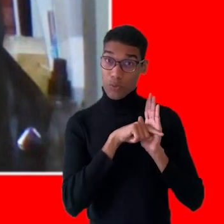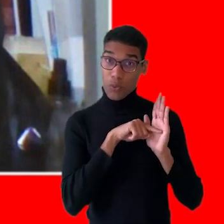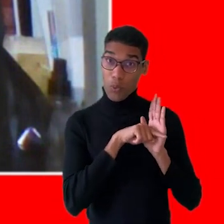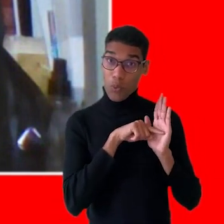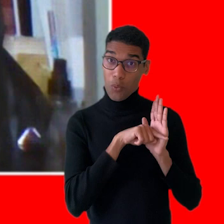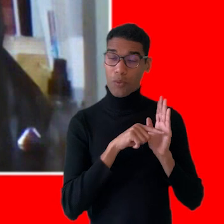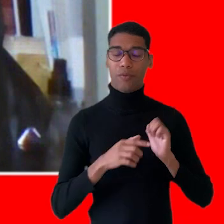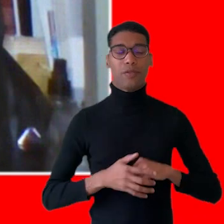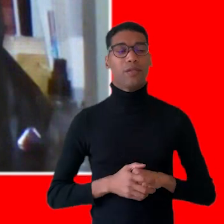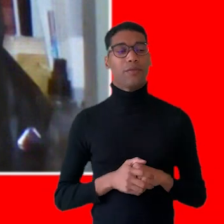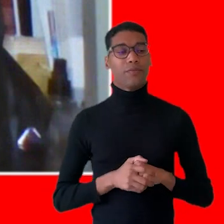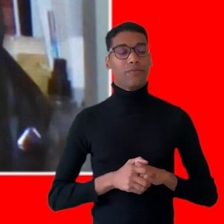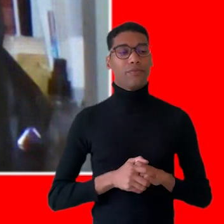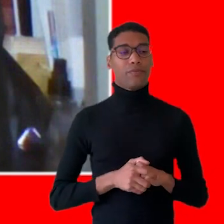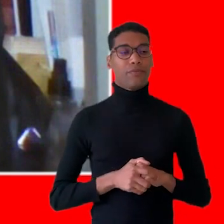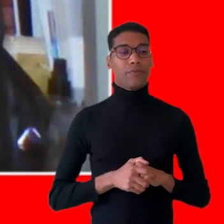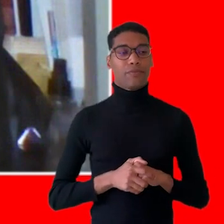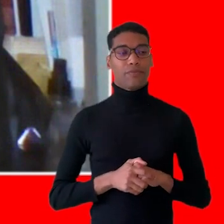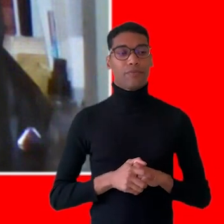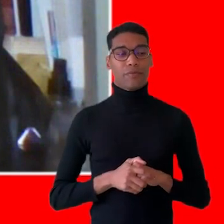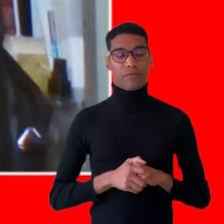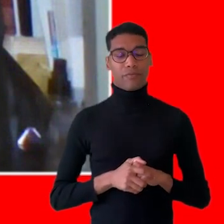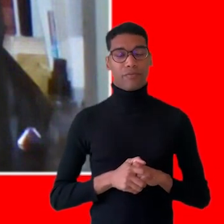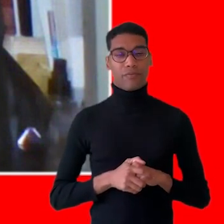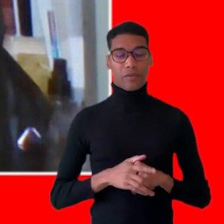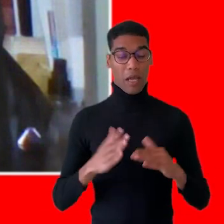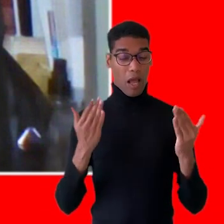documentos alusivos